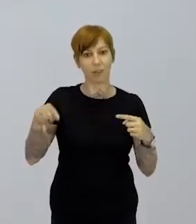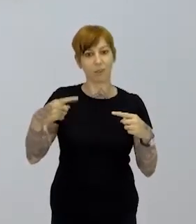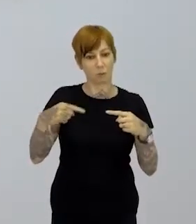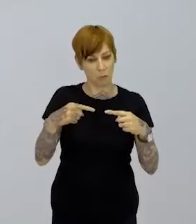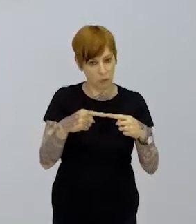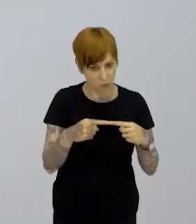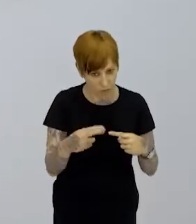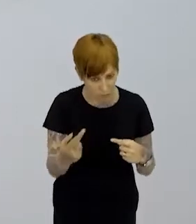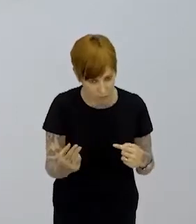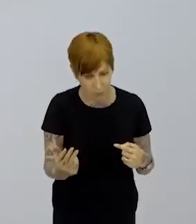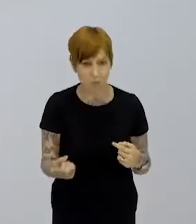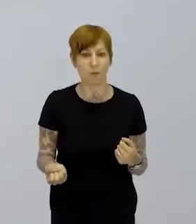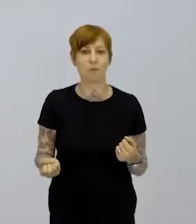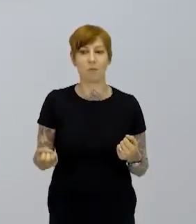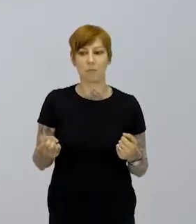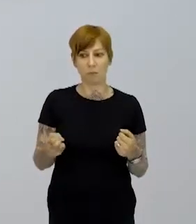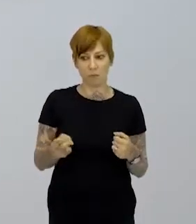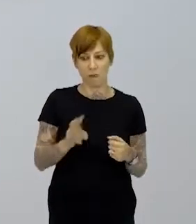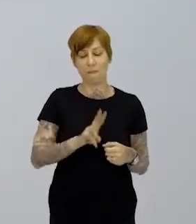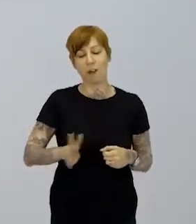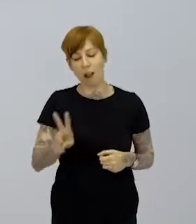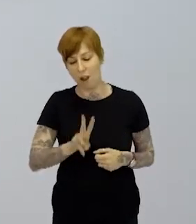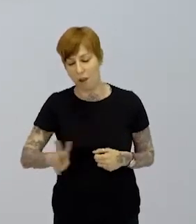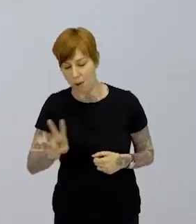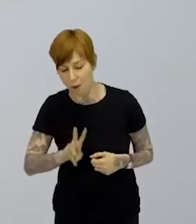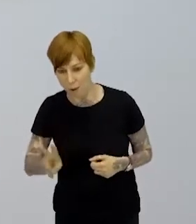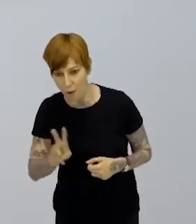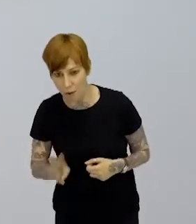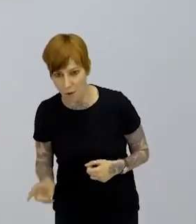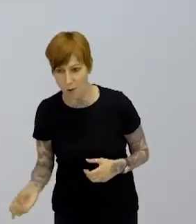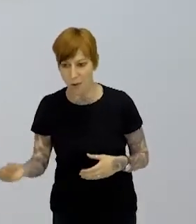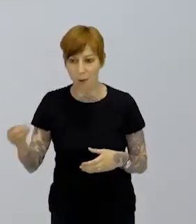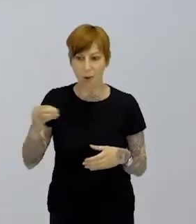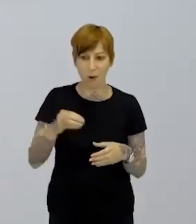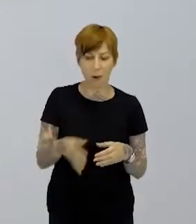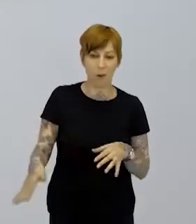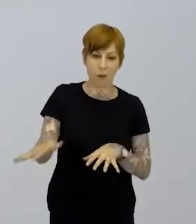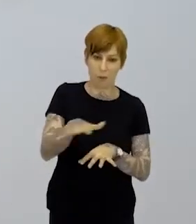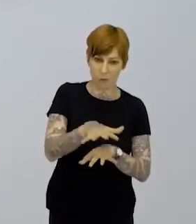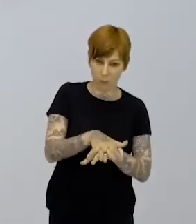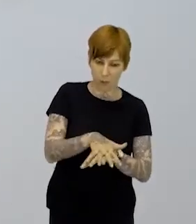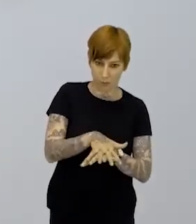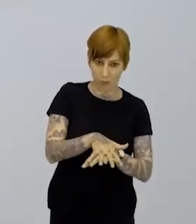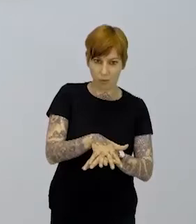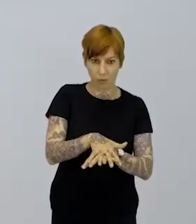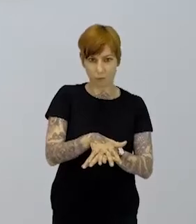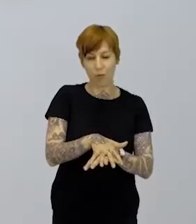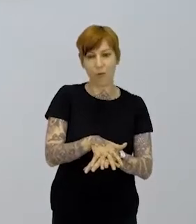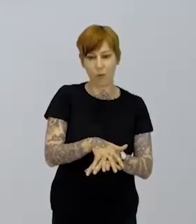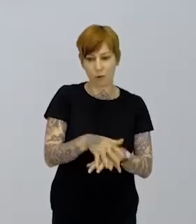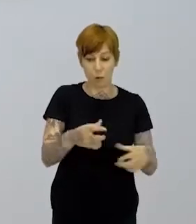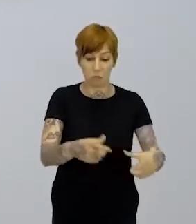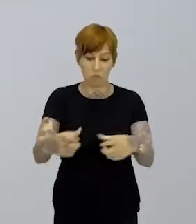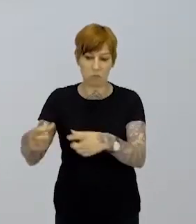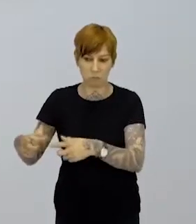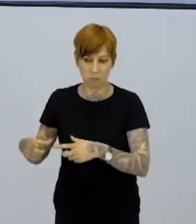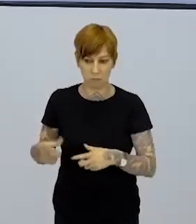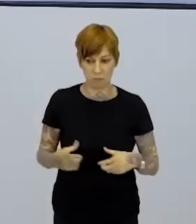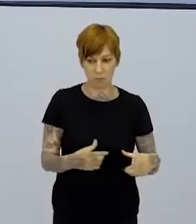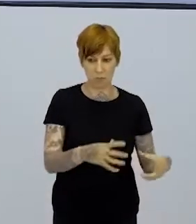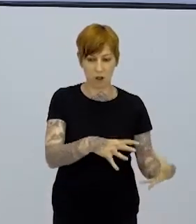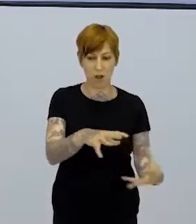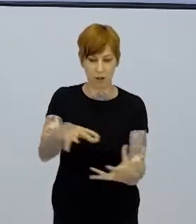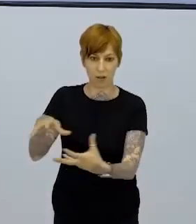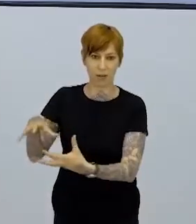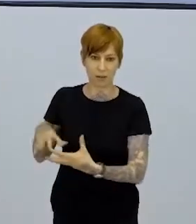Com valores, né? Com a questão da integração, com o deslocamento, com a territorialidade. Exato.